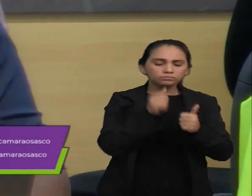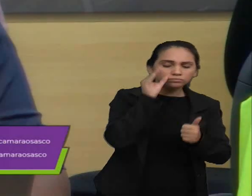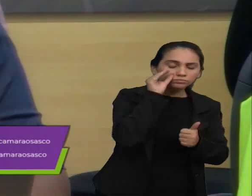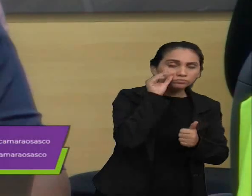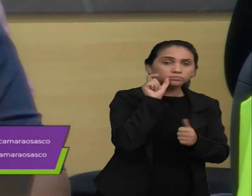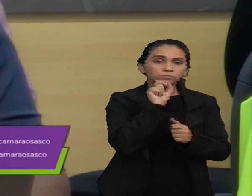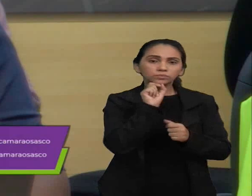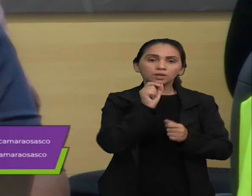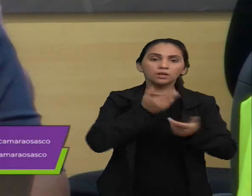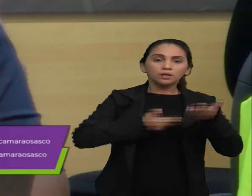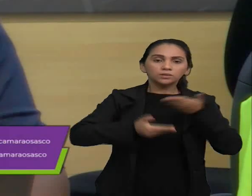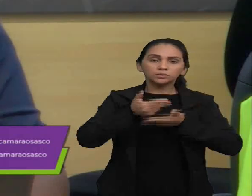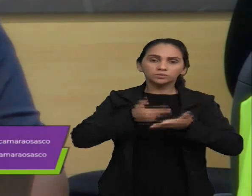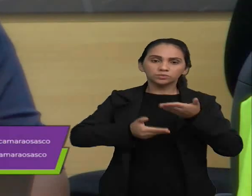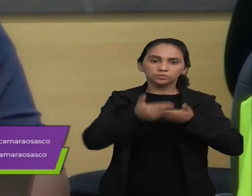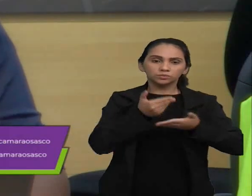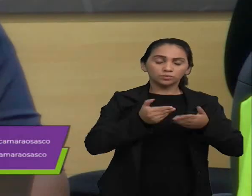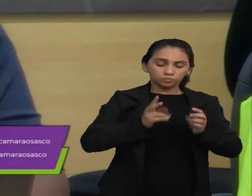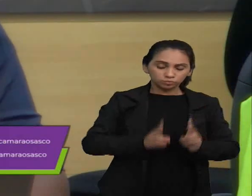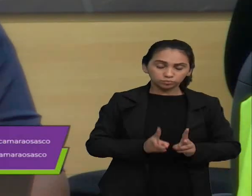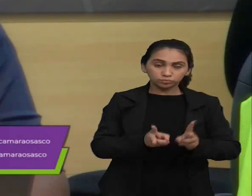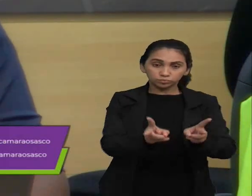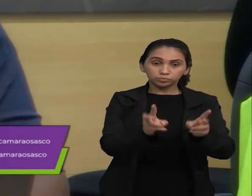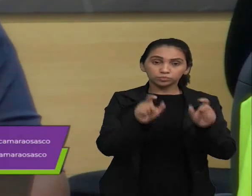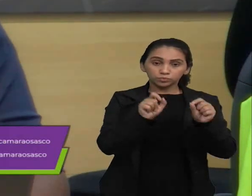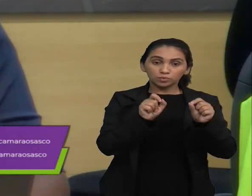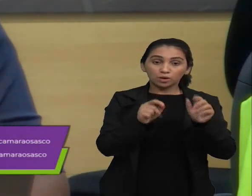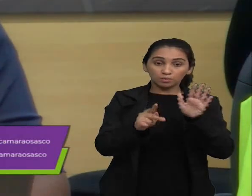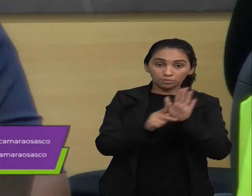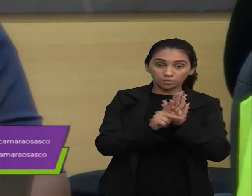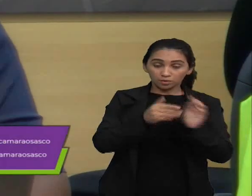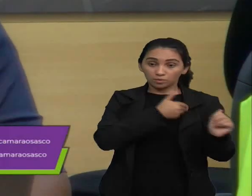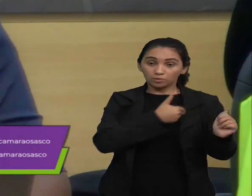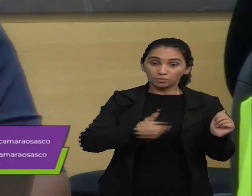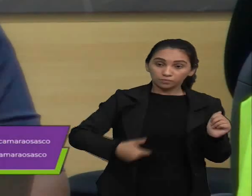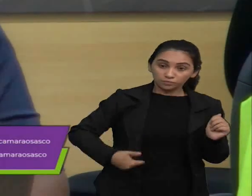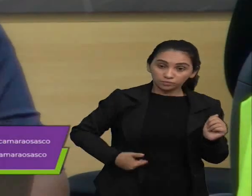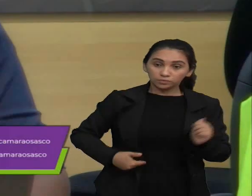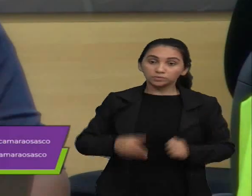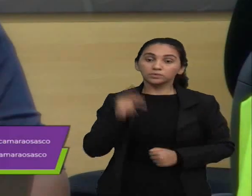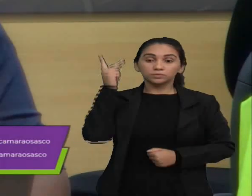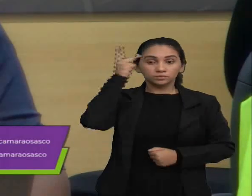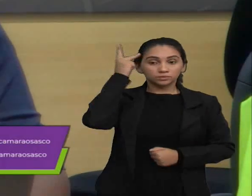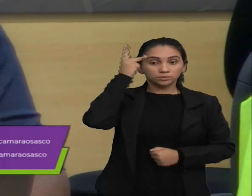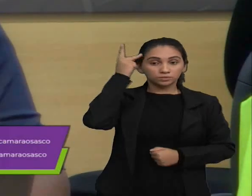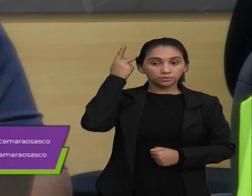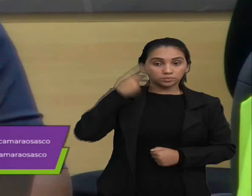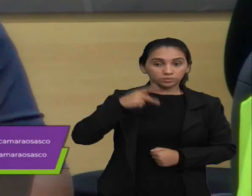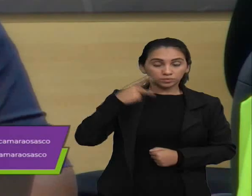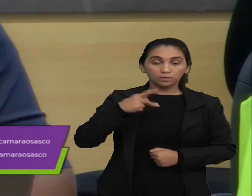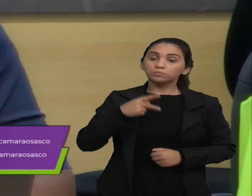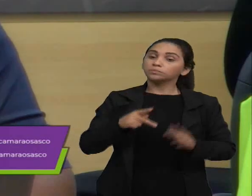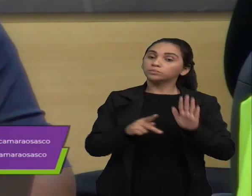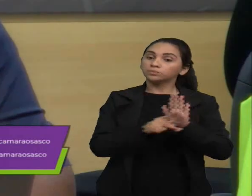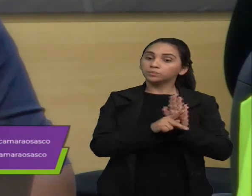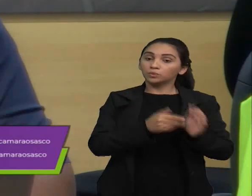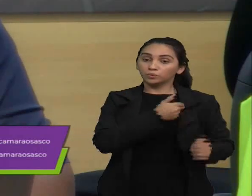indicações que relacionem a permanência da Companhia no Serenamento Básico do Estado de São Paulo como órgão público.